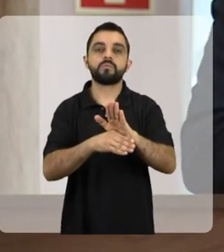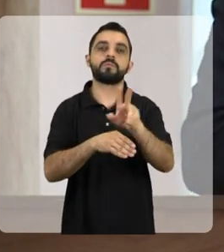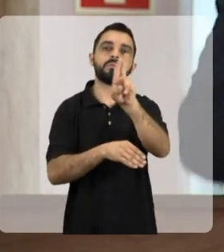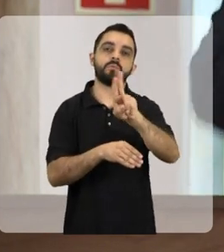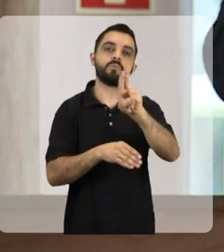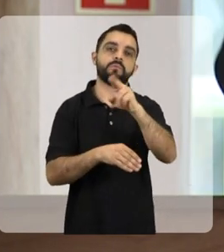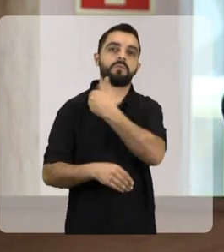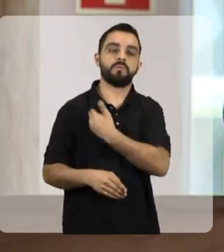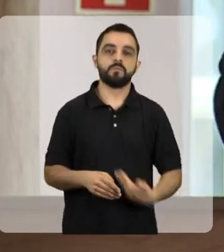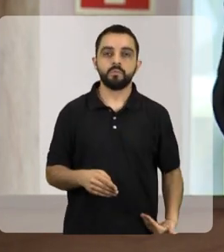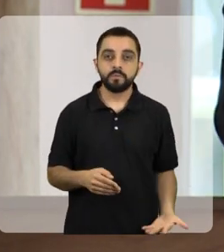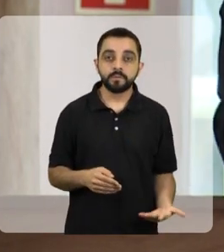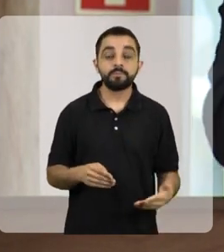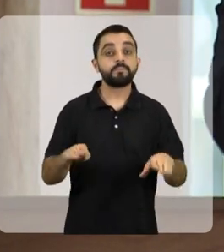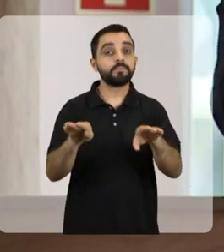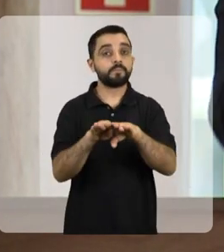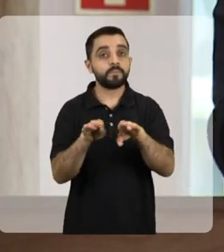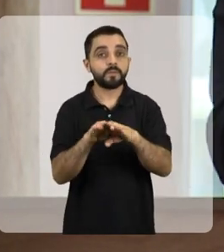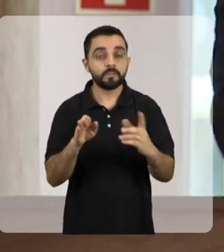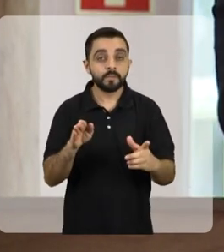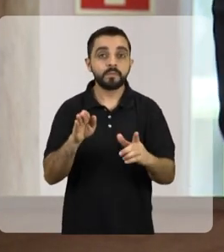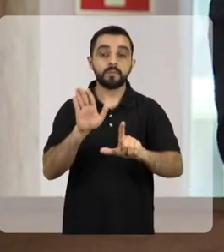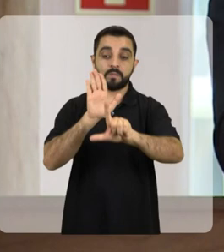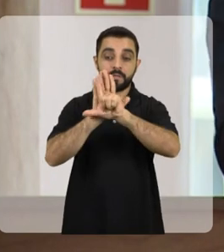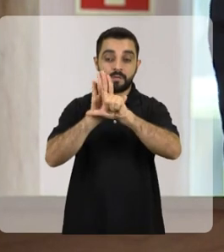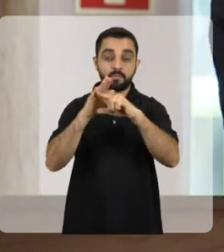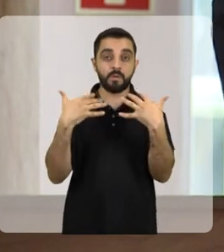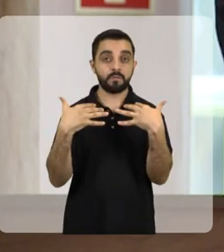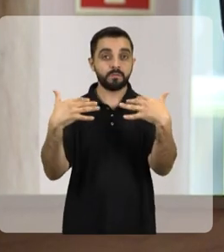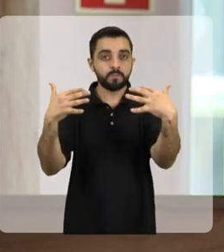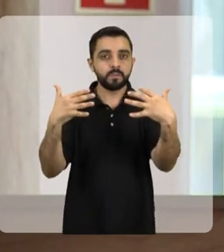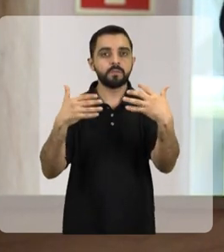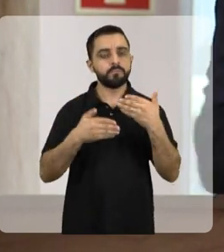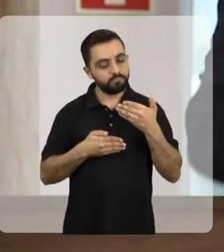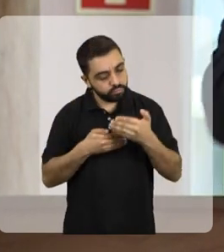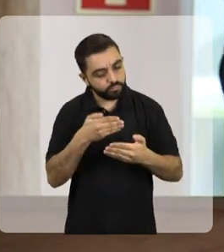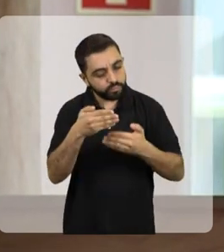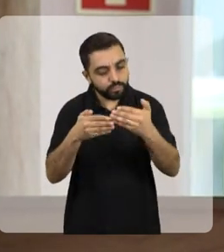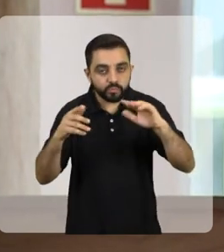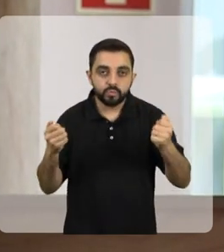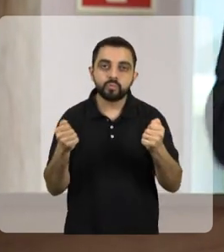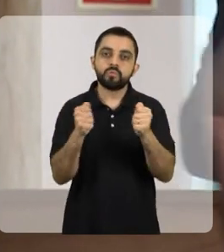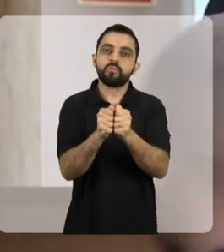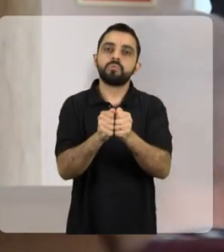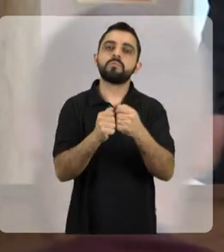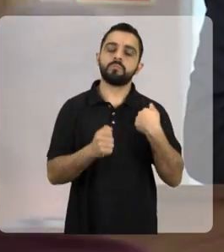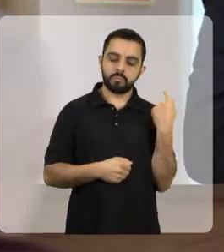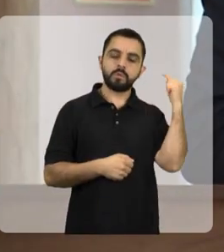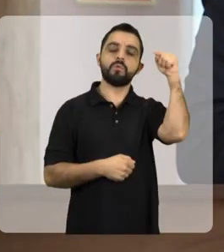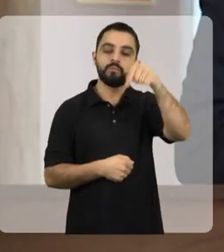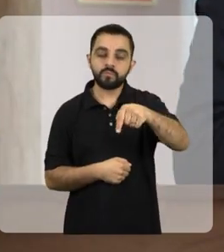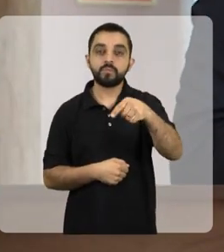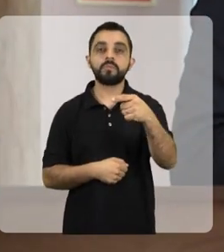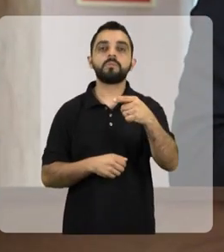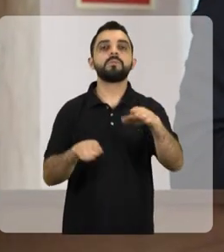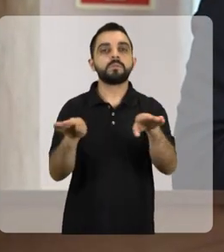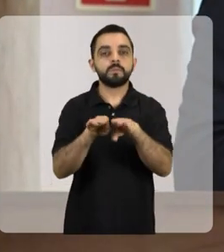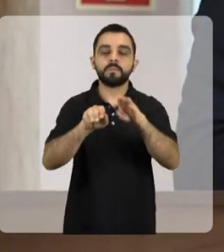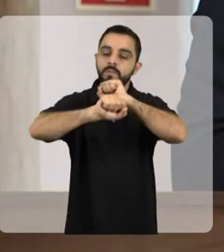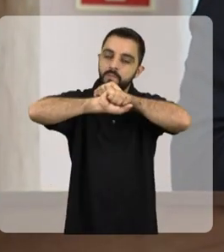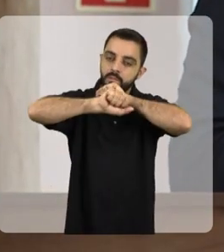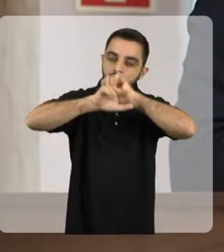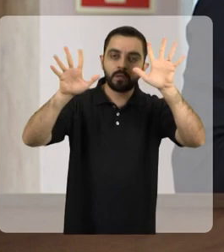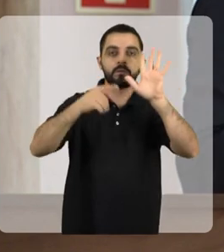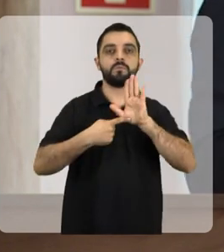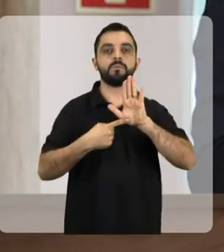federais. A Assembleia Legislativa do Paraná está caminhando no mesmo sentido, lá estarei também para fazer